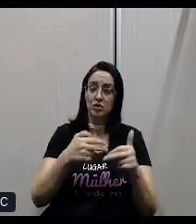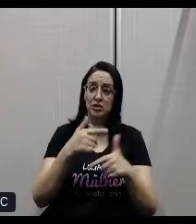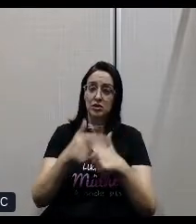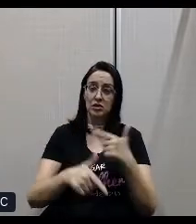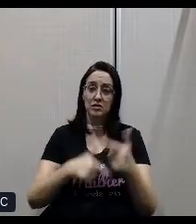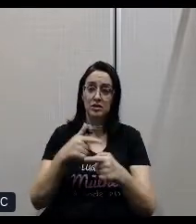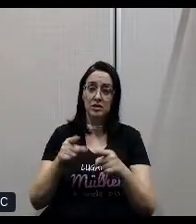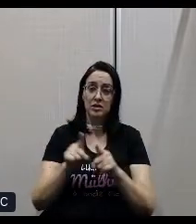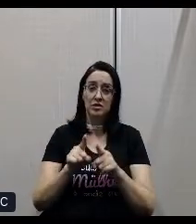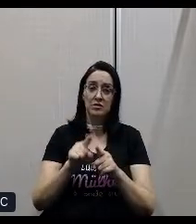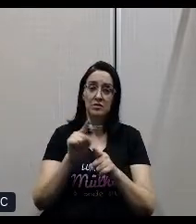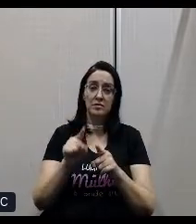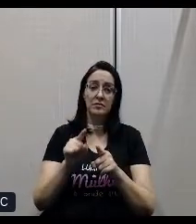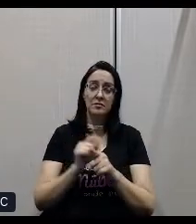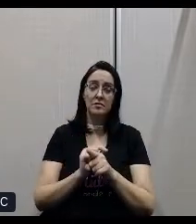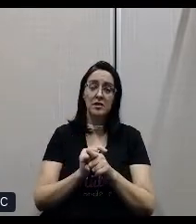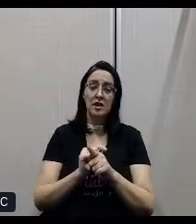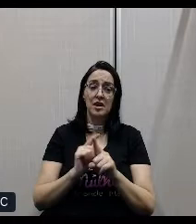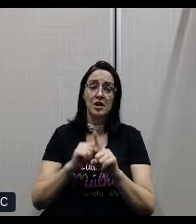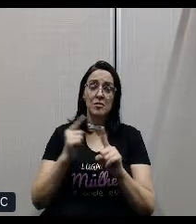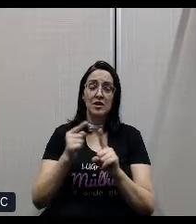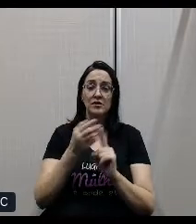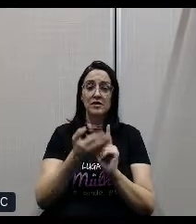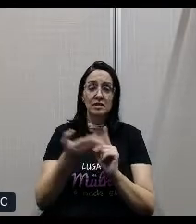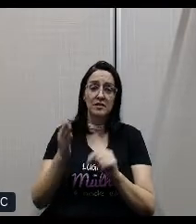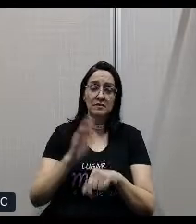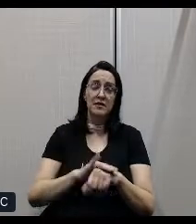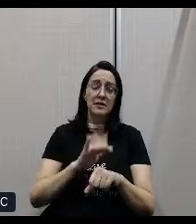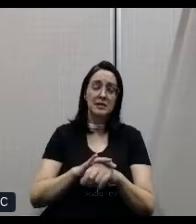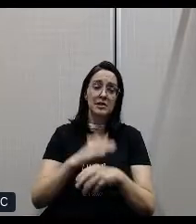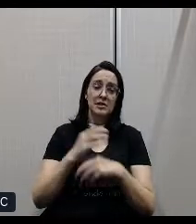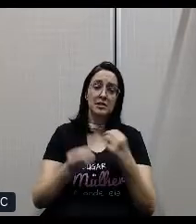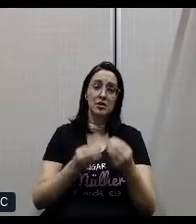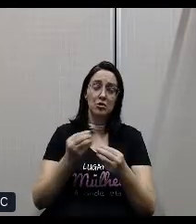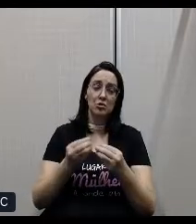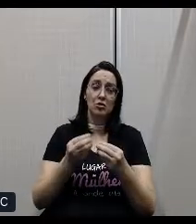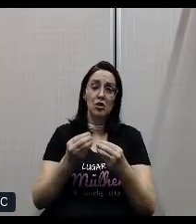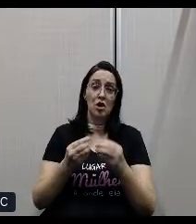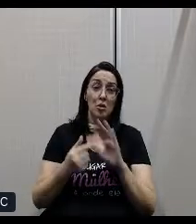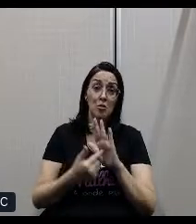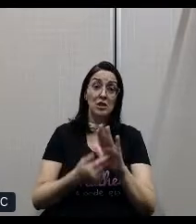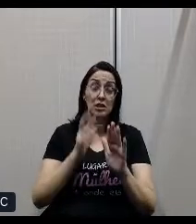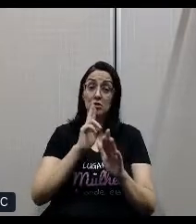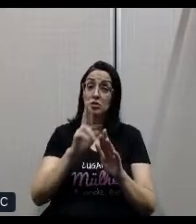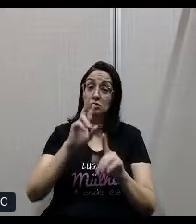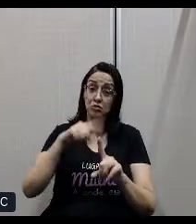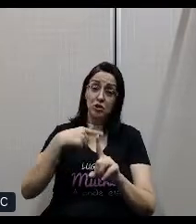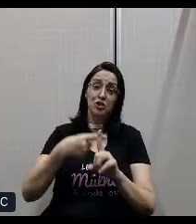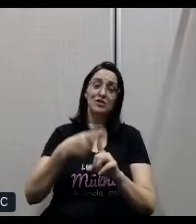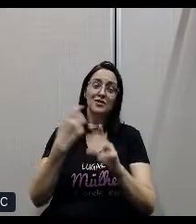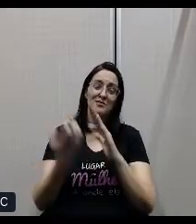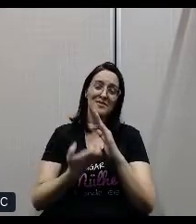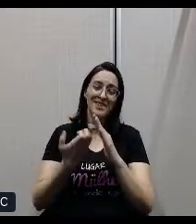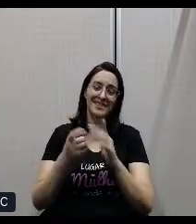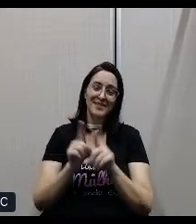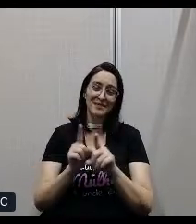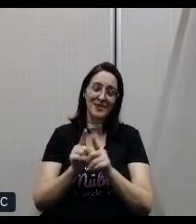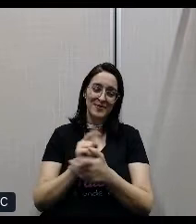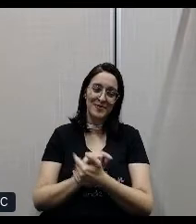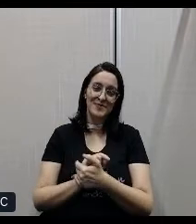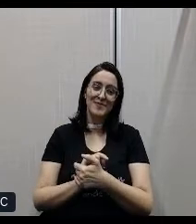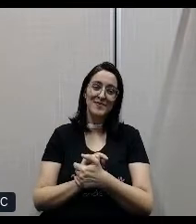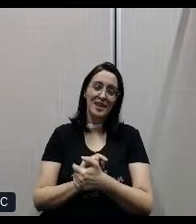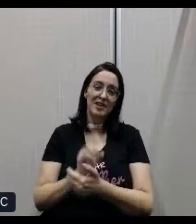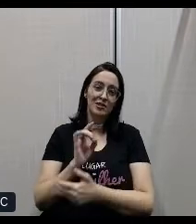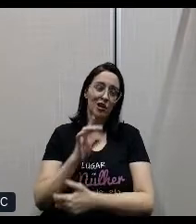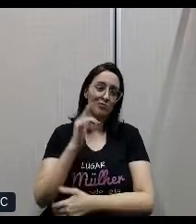no mercado, mas você fazer isso de forma que traga resultados positivos para a empresa também. Então, não é somente